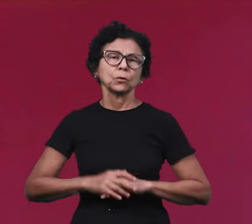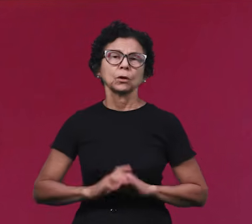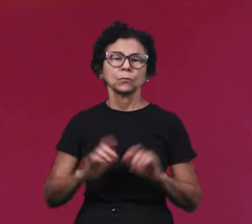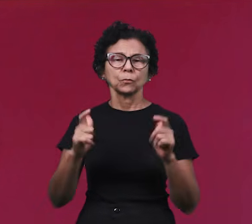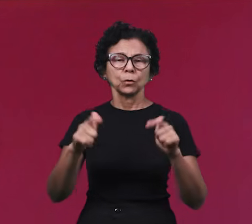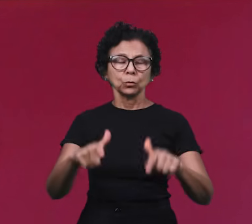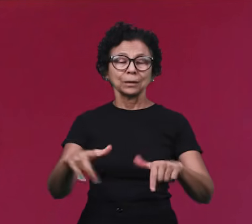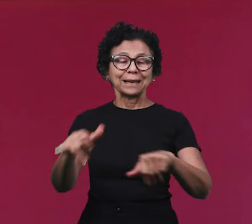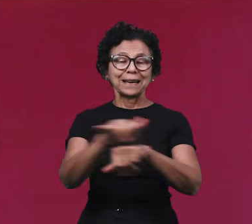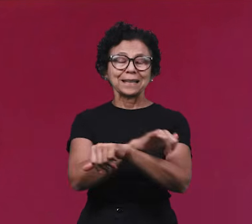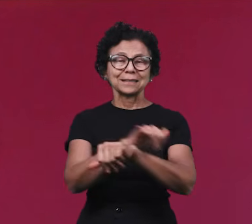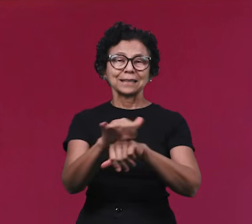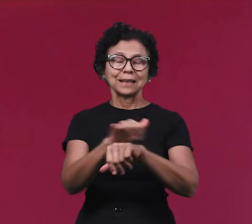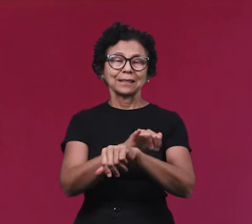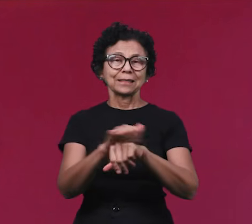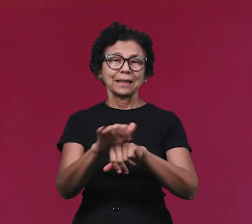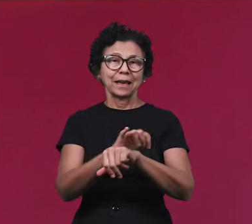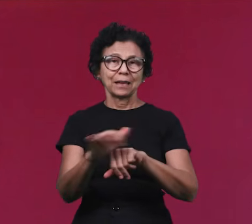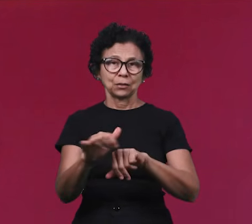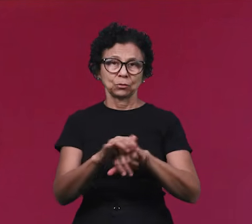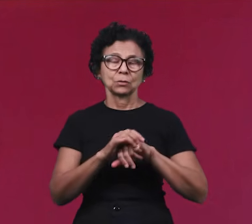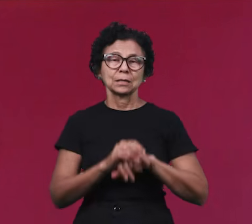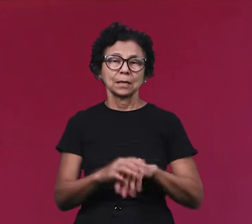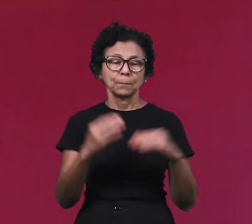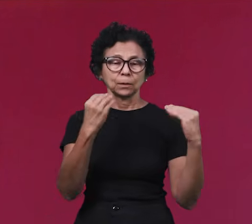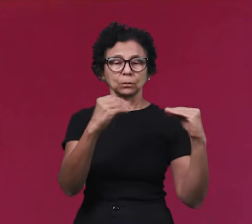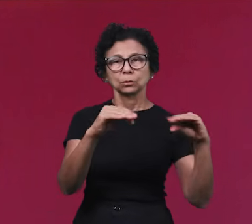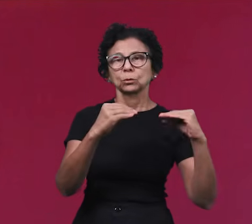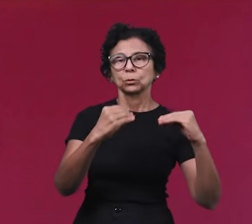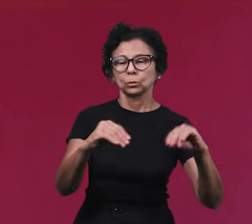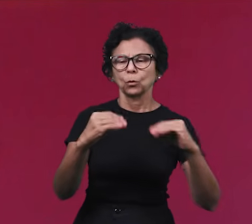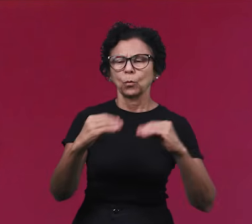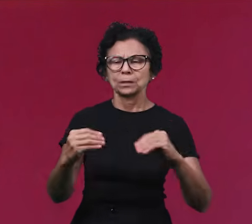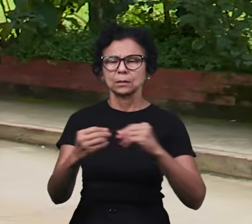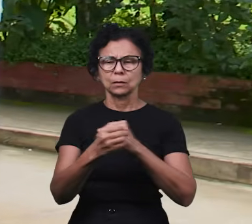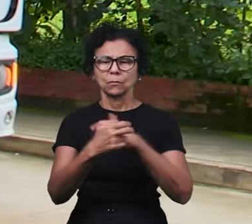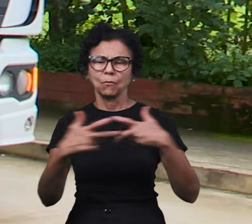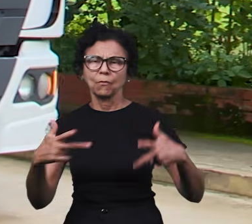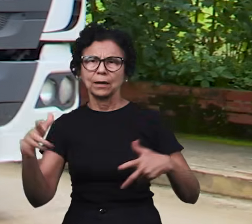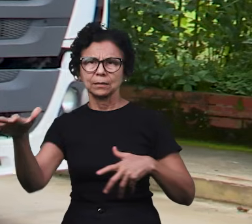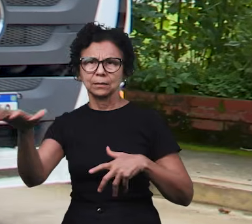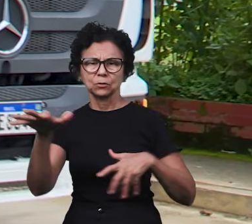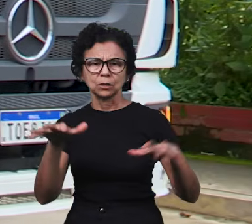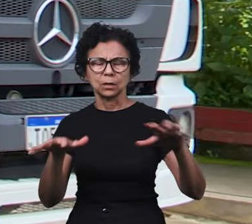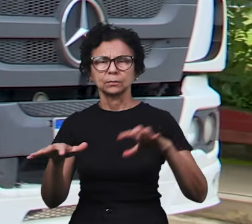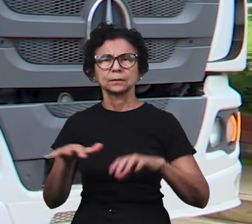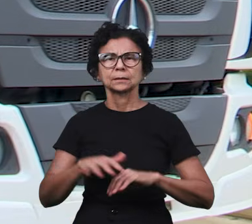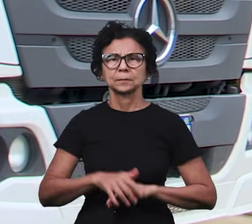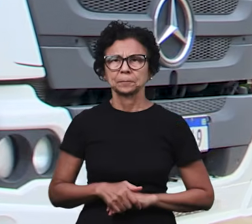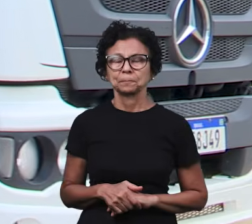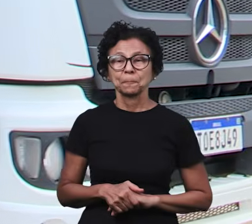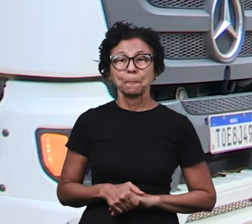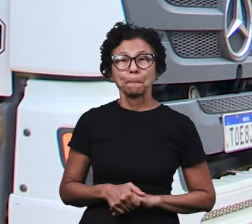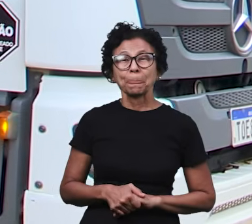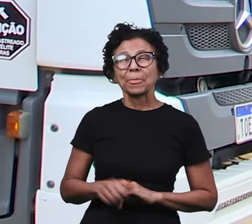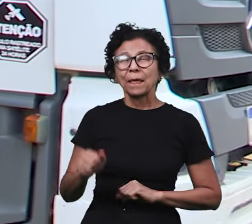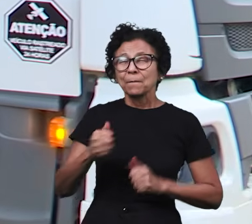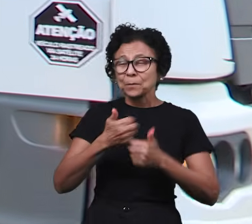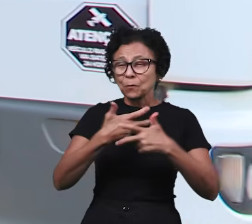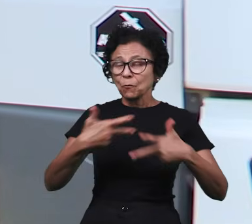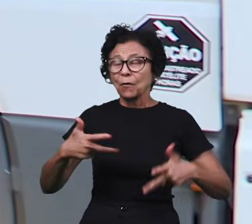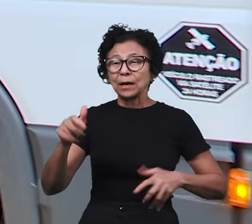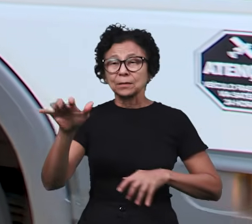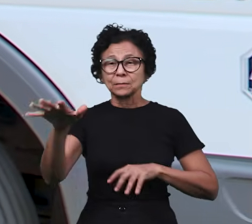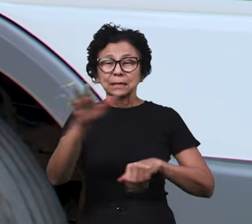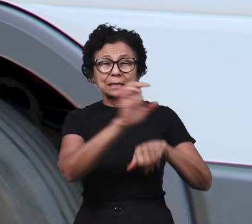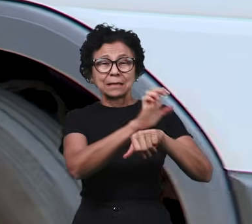triagem, consolidando donativos enviados de diferentes regiões do país. Os donativos vieram de vários estados do Brasil e